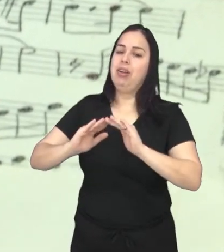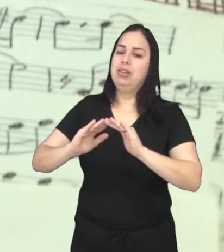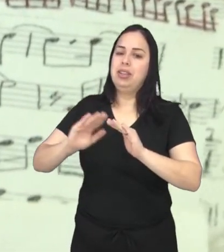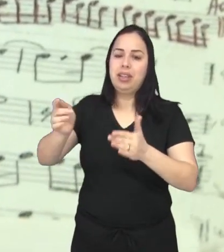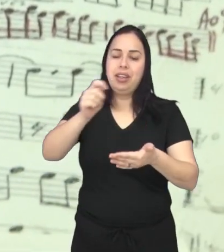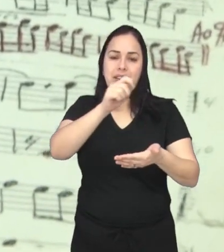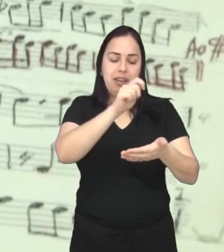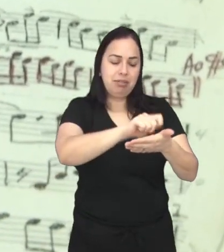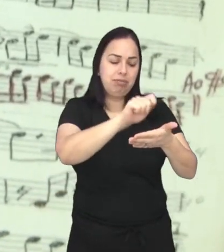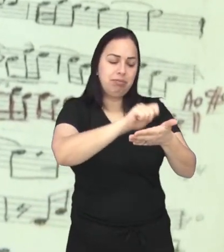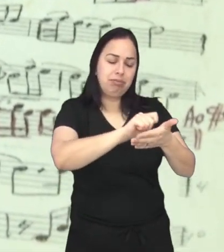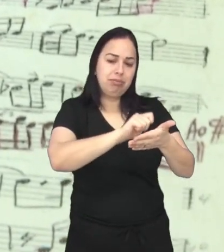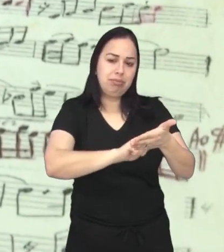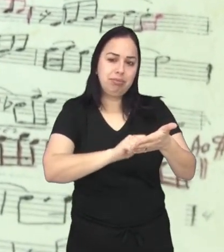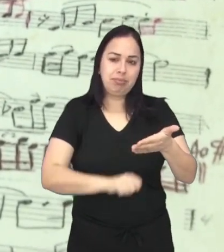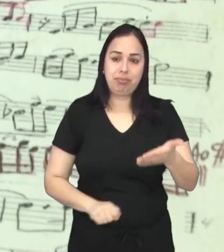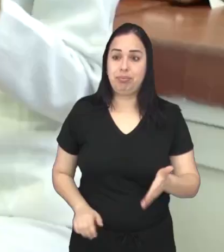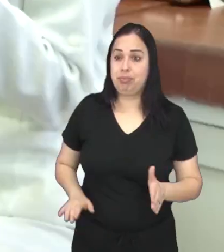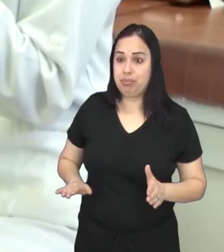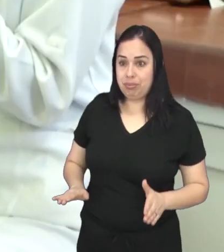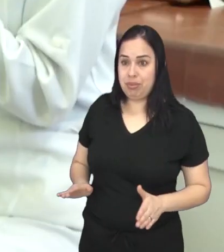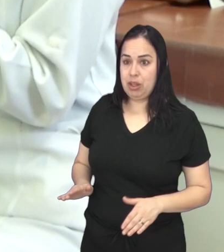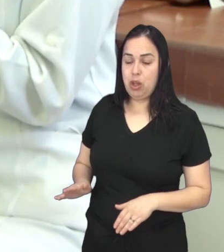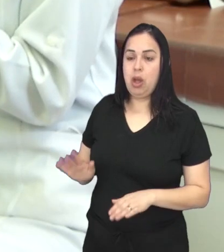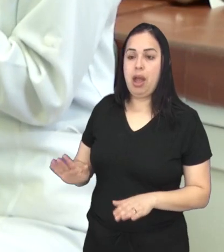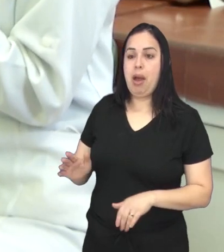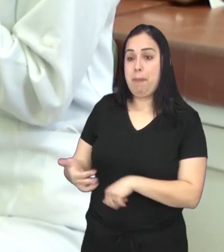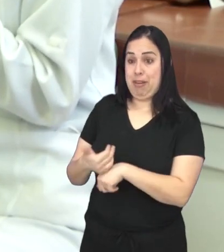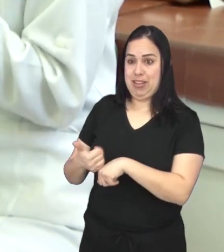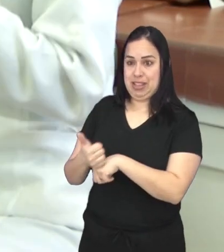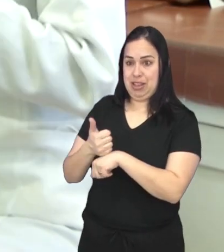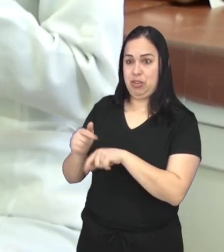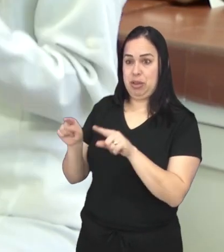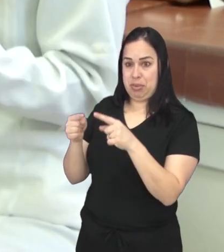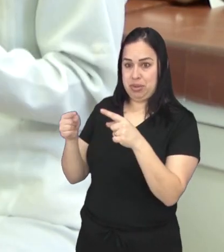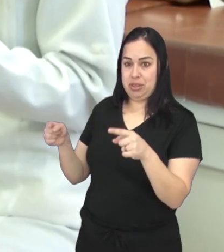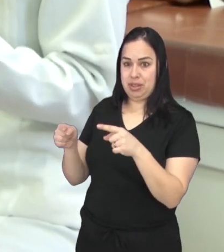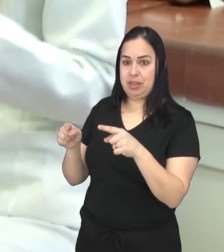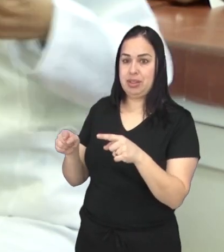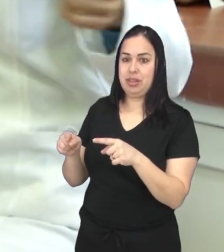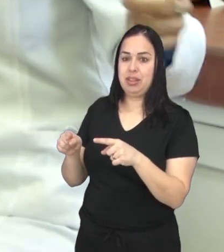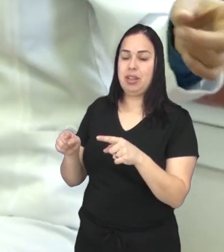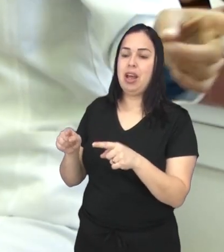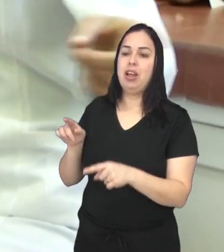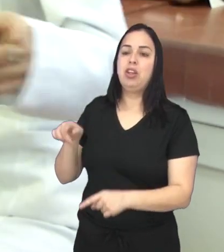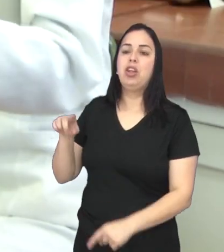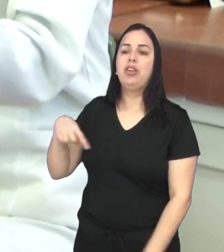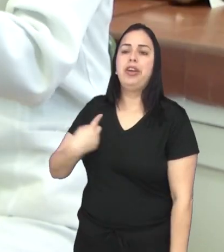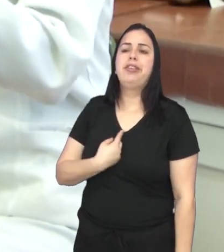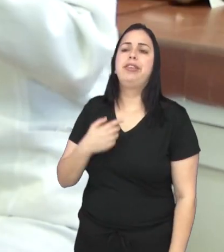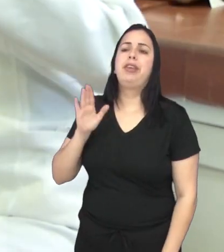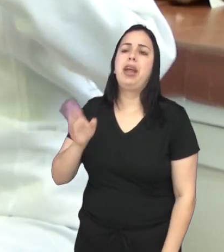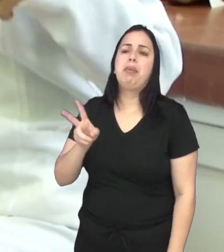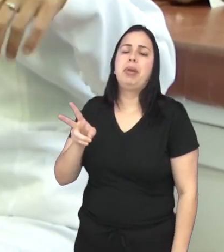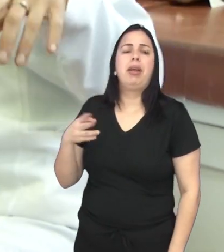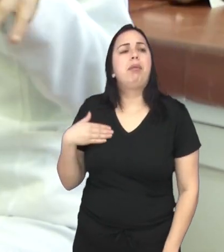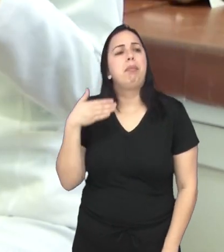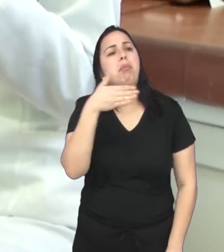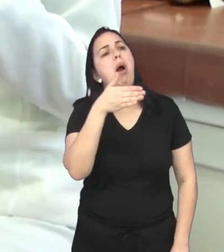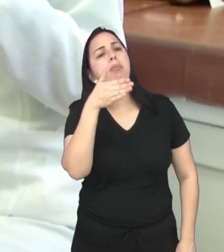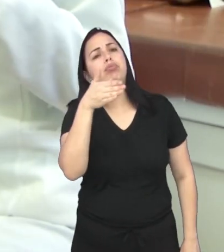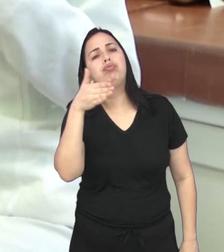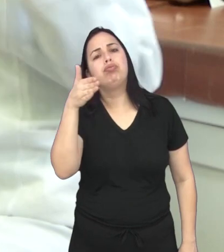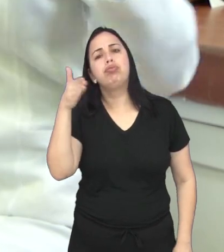desenvolver boa parte de seus trabalhos. Um músico, normalmente, por causa da profissão, a gente sai tocando em